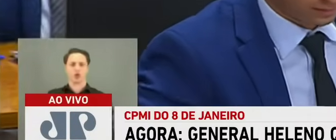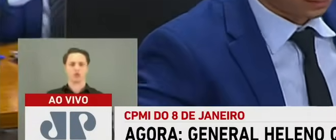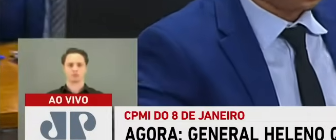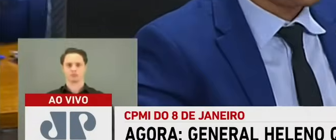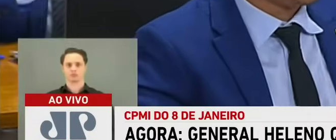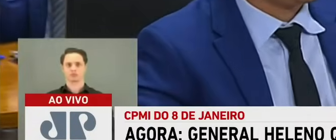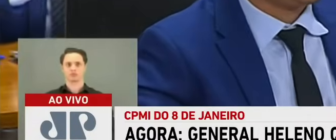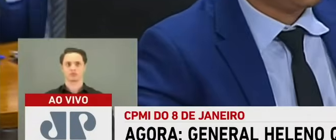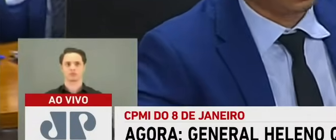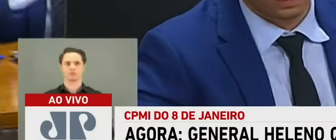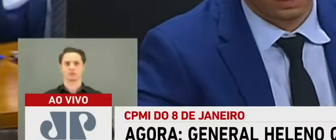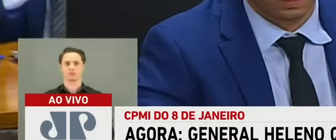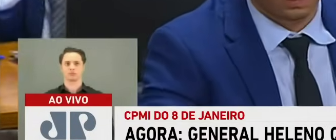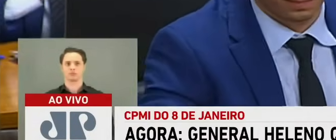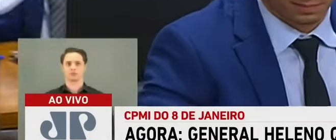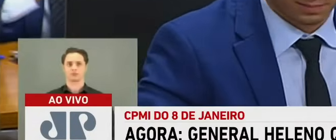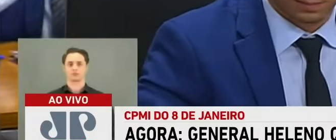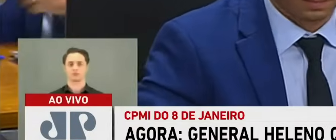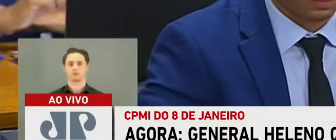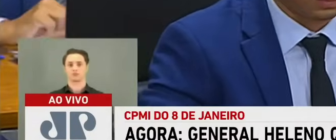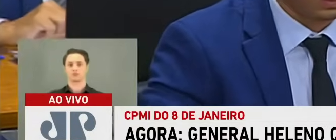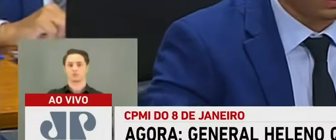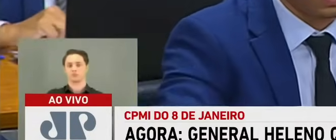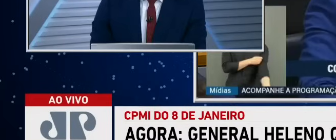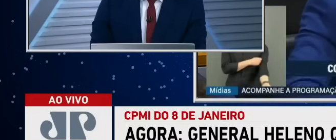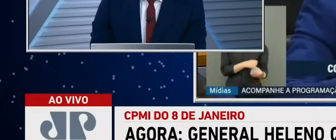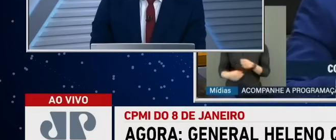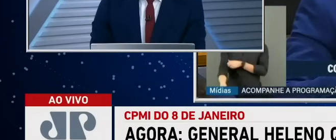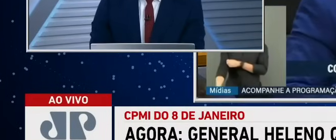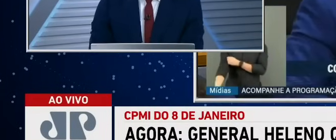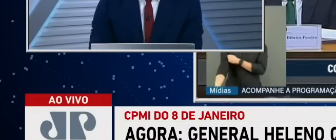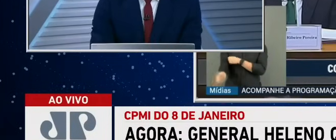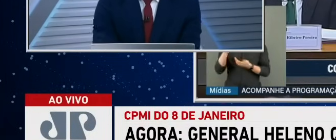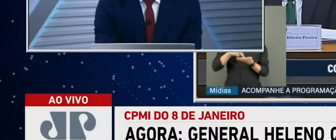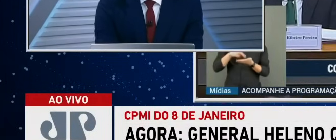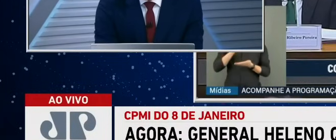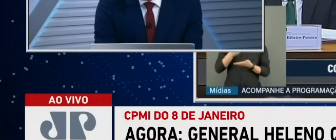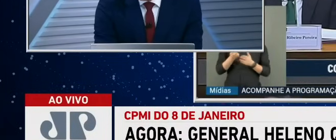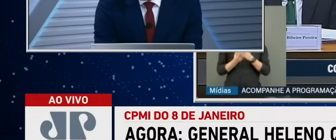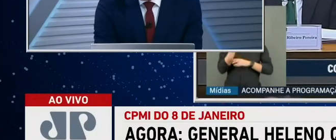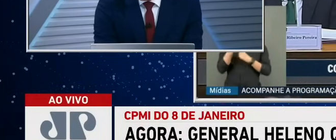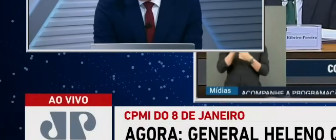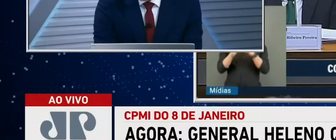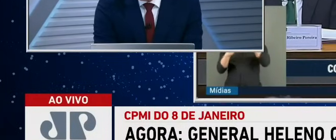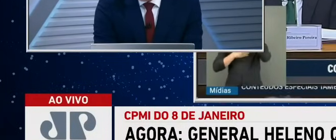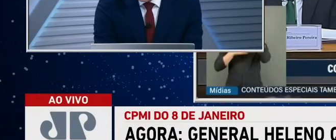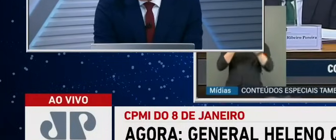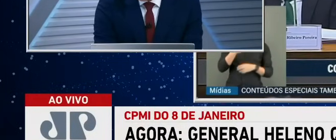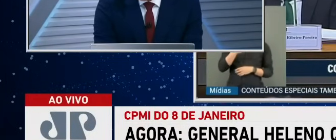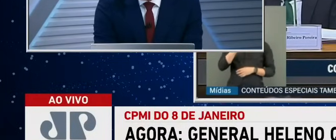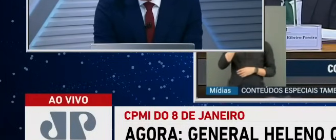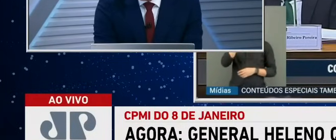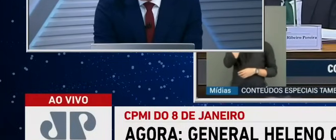presidente. Obrigado, Padre Nicolas. É isso, a gente segue acompanhando todo o desenrolar